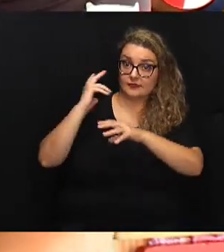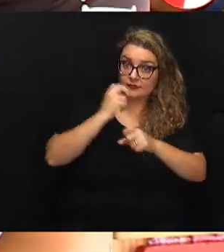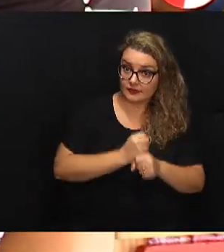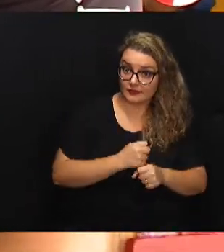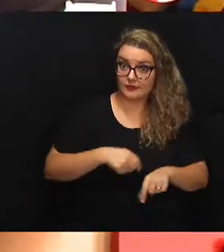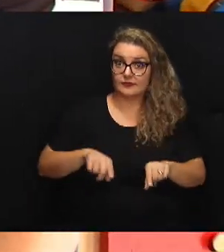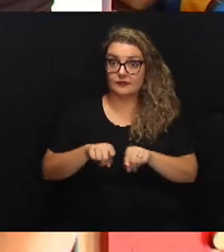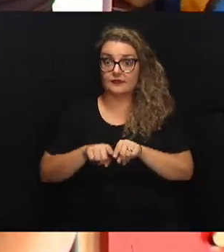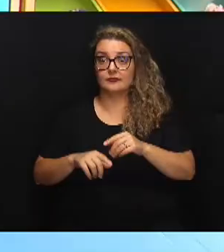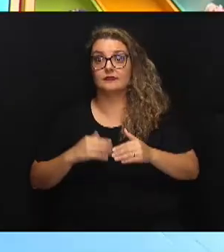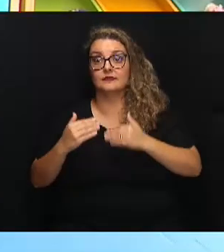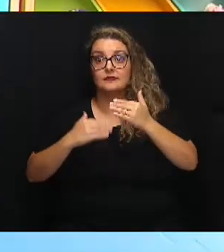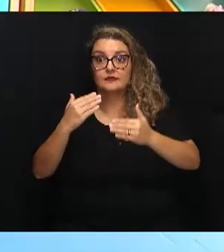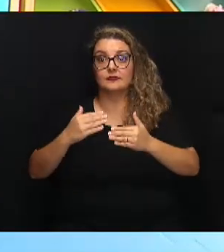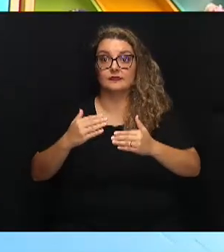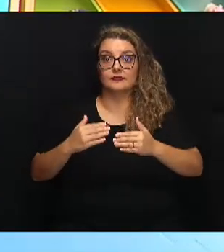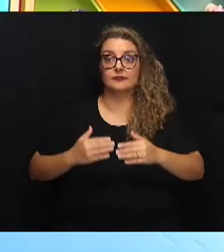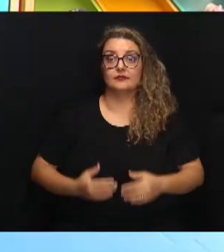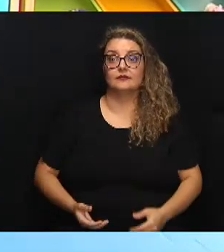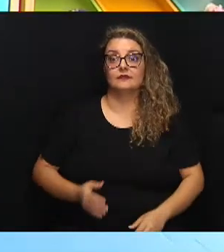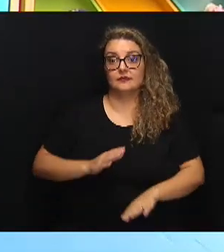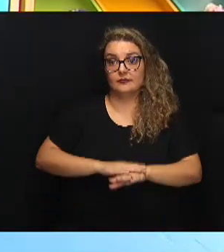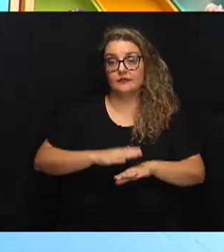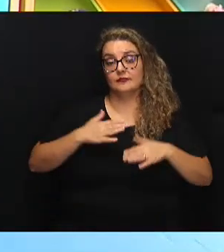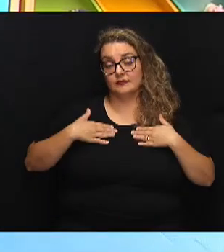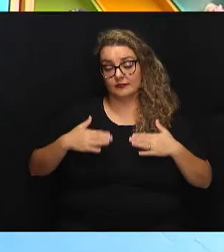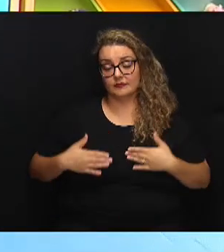também desenvolvendo atividades físicas com outras